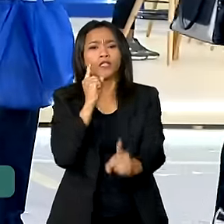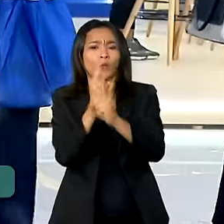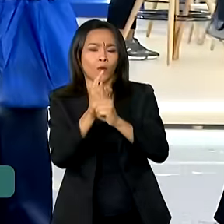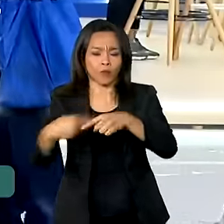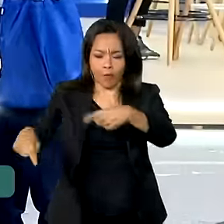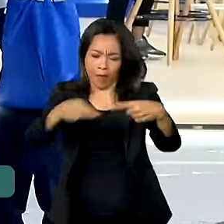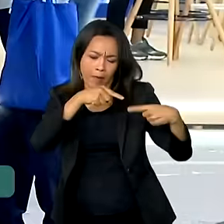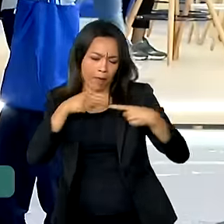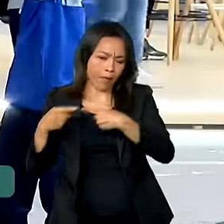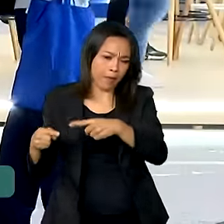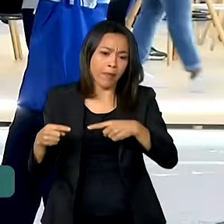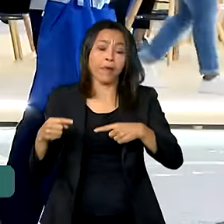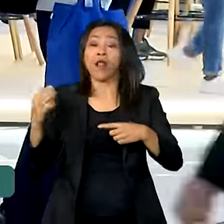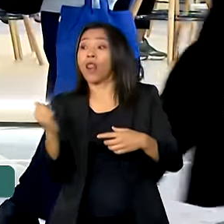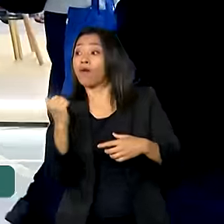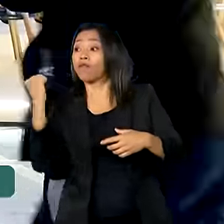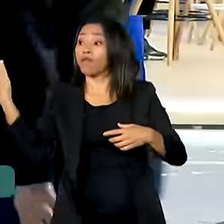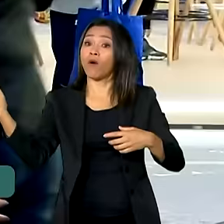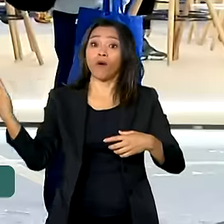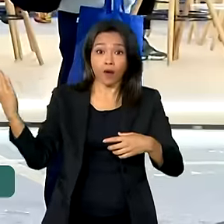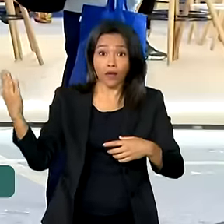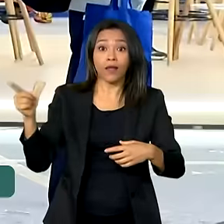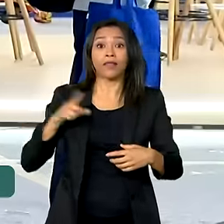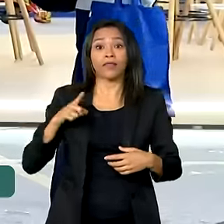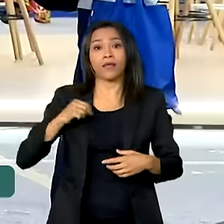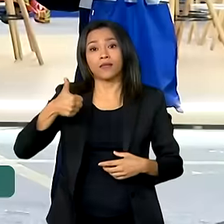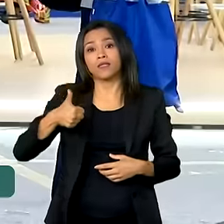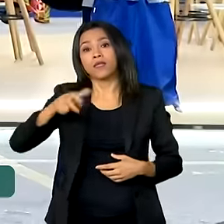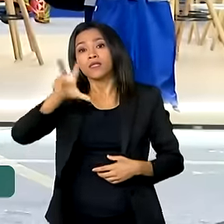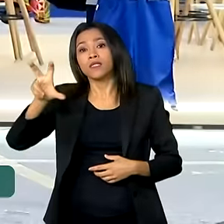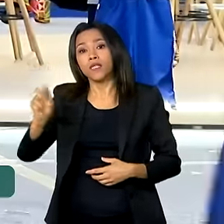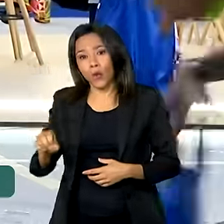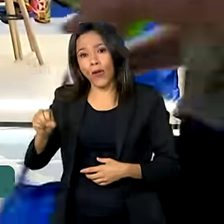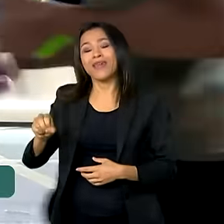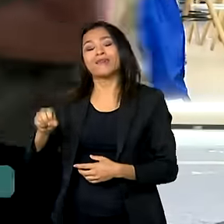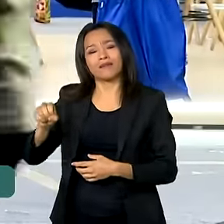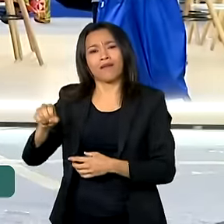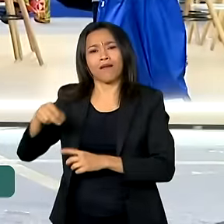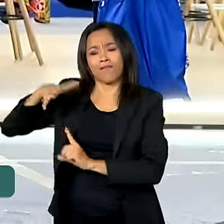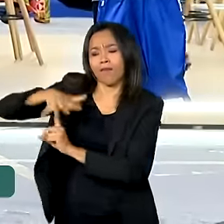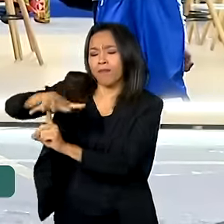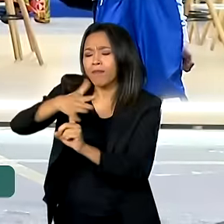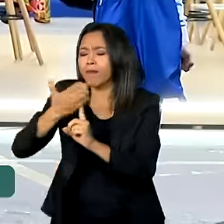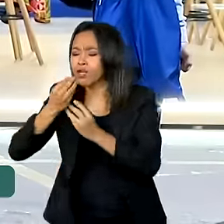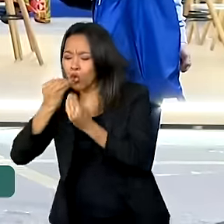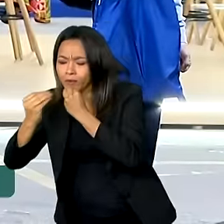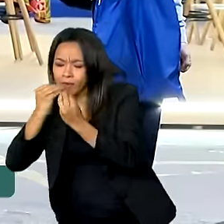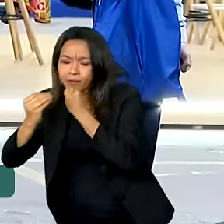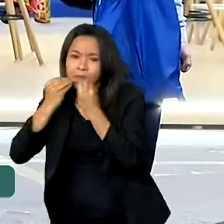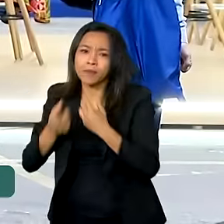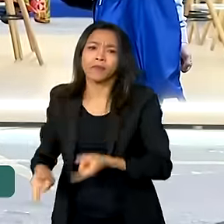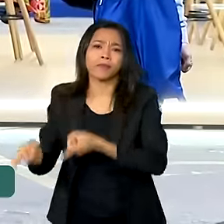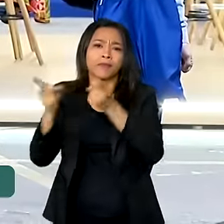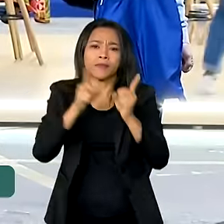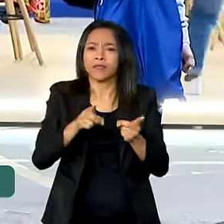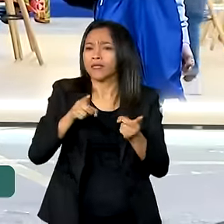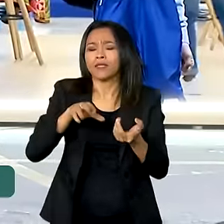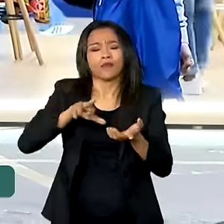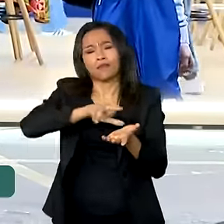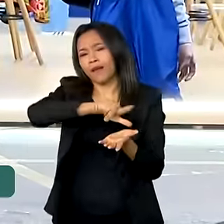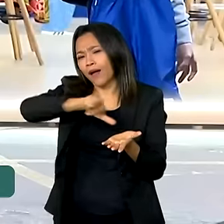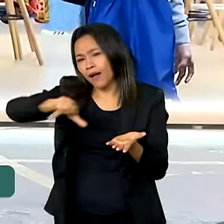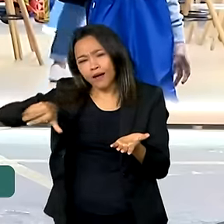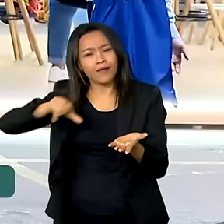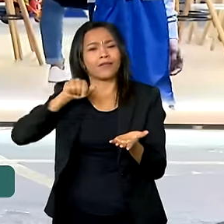lembrar, aqui fora, no Boulevard Olímpico, há 150 barracas com alimentação, artesanato, publicações e serviços, tudo para